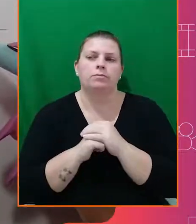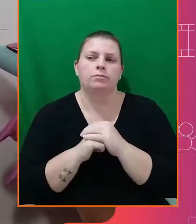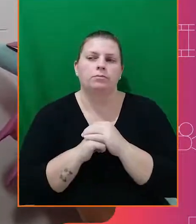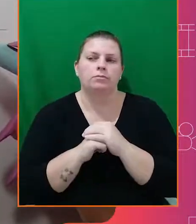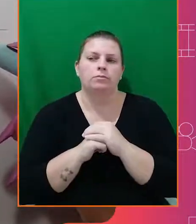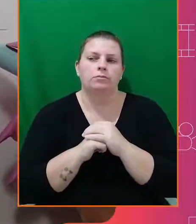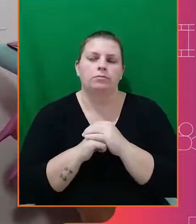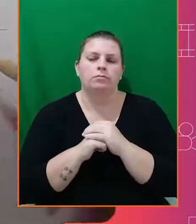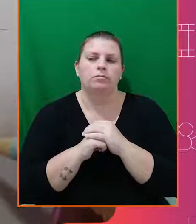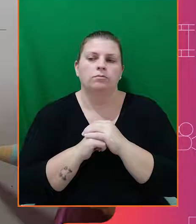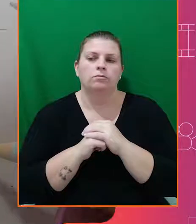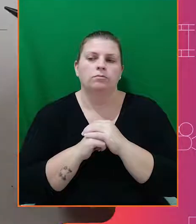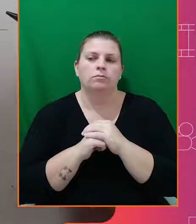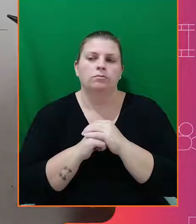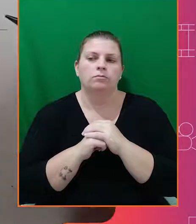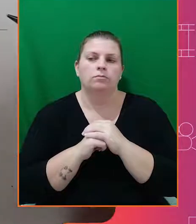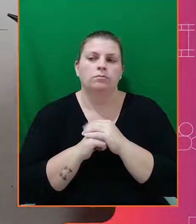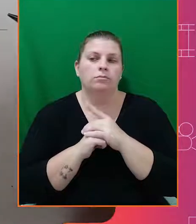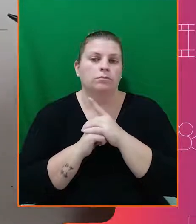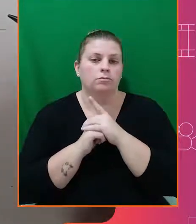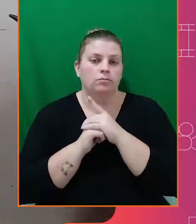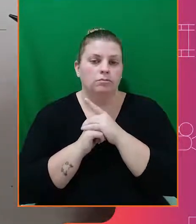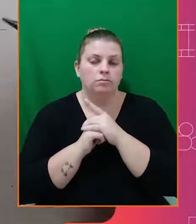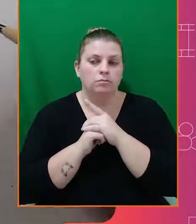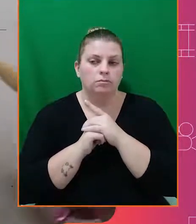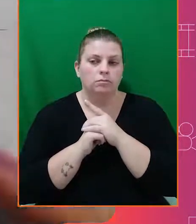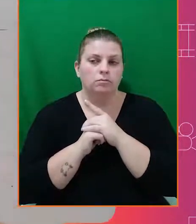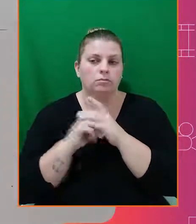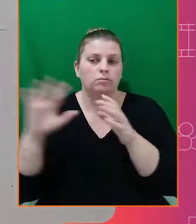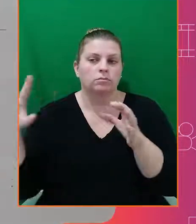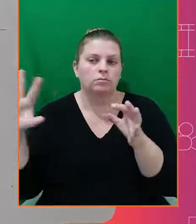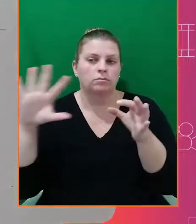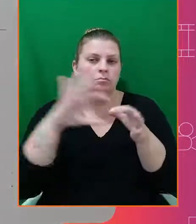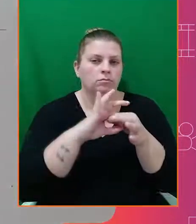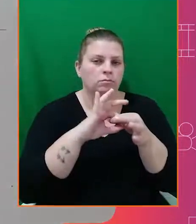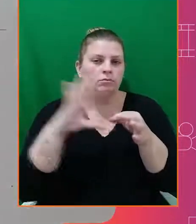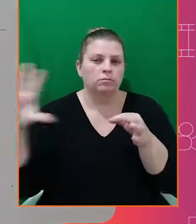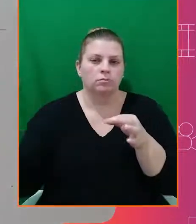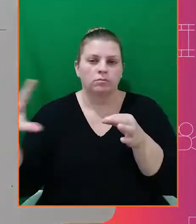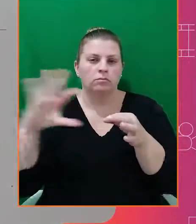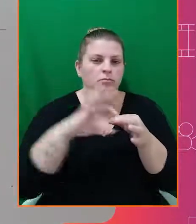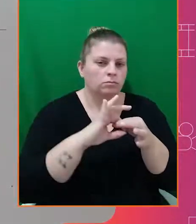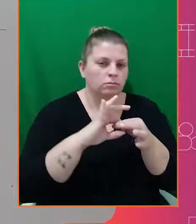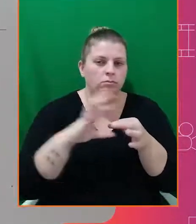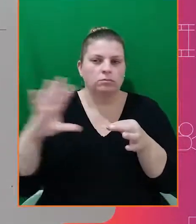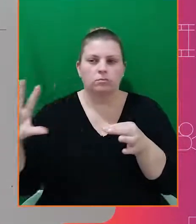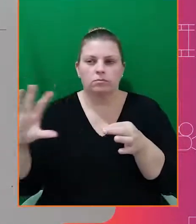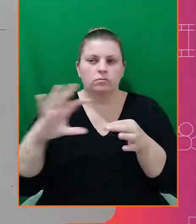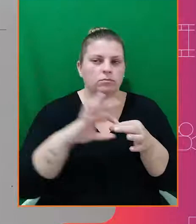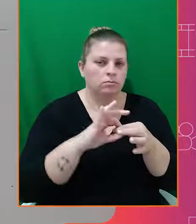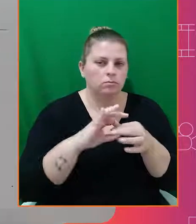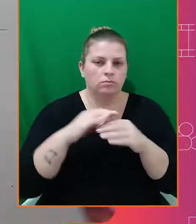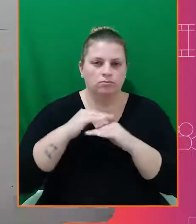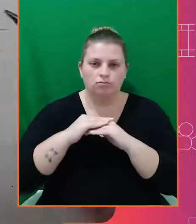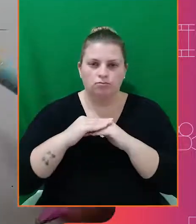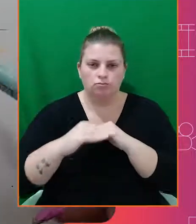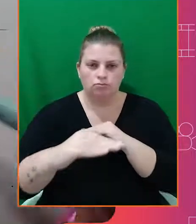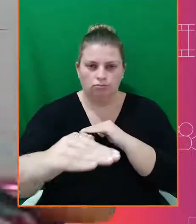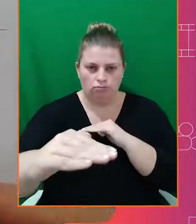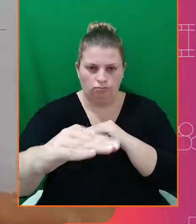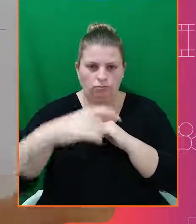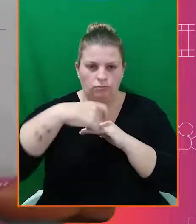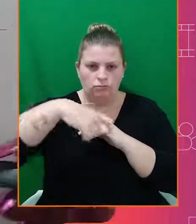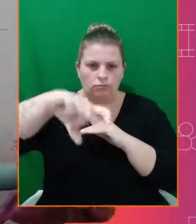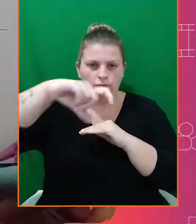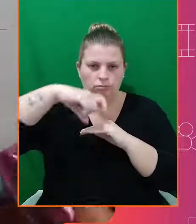escolher este lugar aqui. Daqui, eu vou conectar com esses pontinhos que eu marquei aqui o piso. Isso